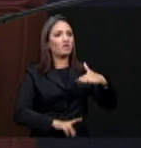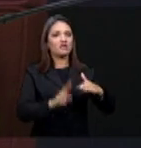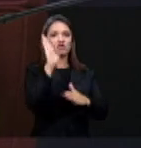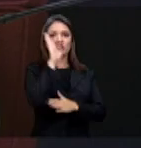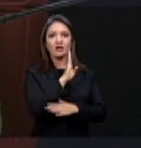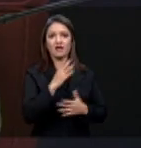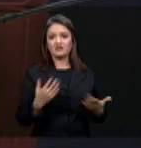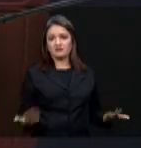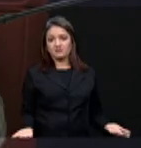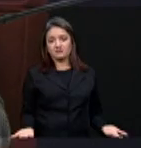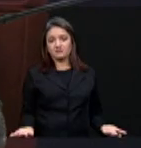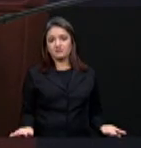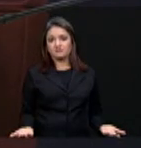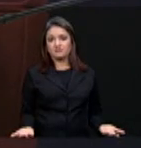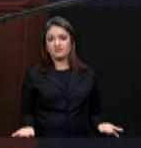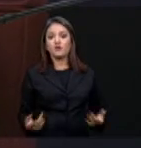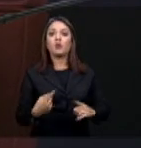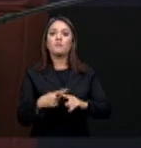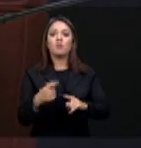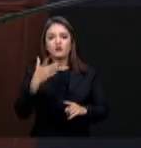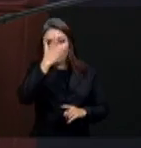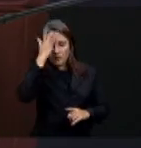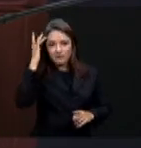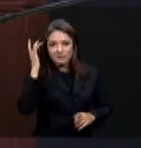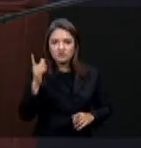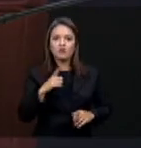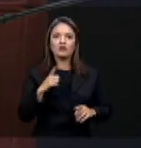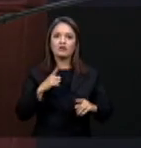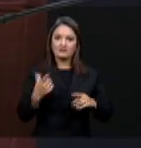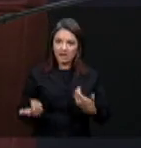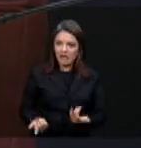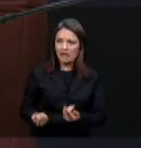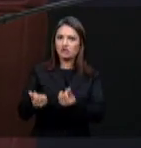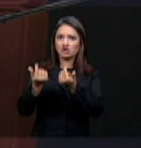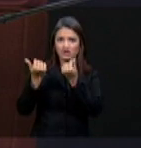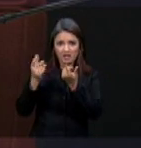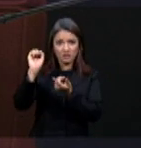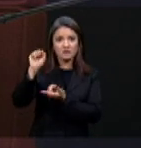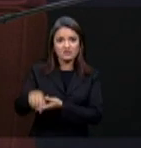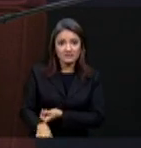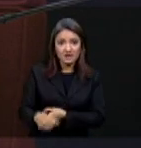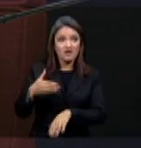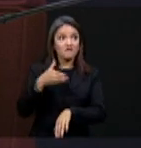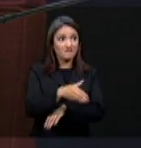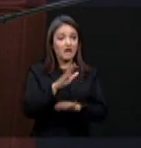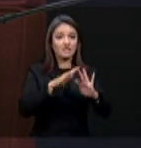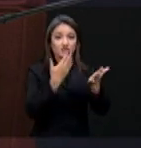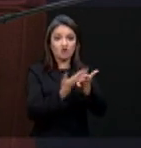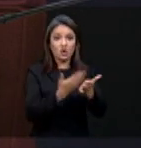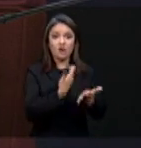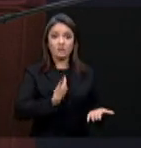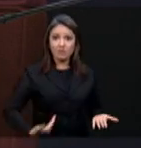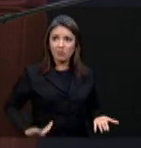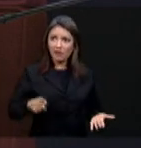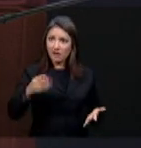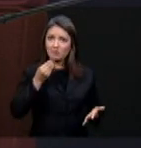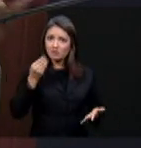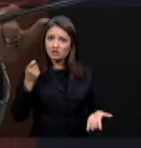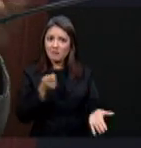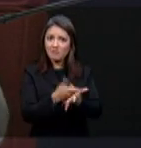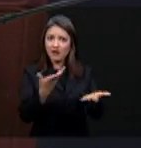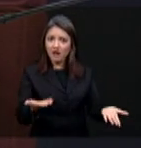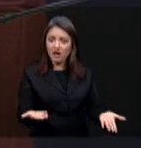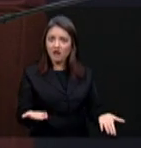numa pessoa de renda classe média classe média alta que custa uma universidade pública que são Universidade de excelência também pela sua mensalidade